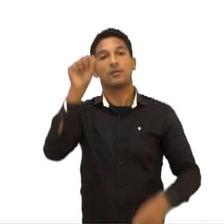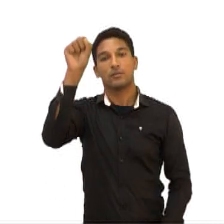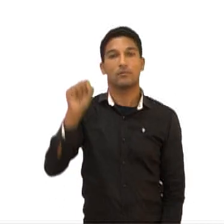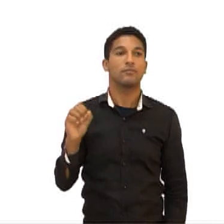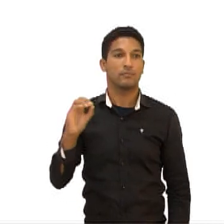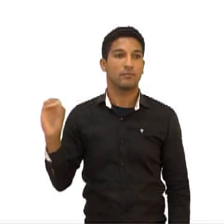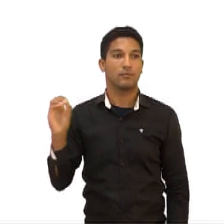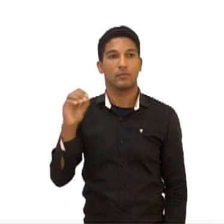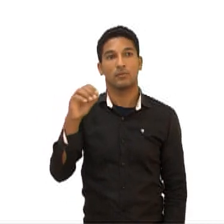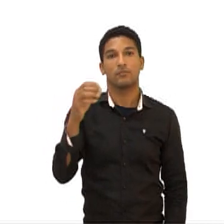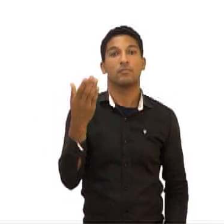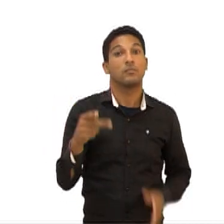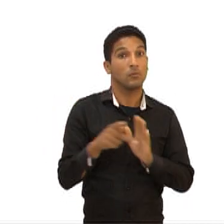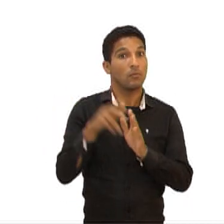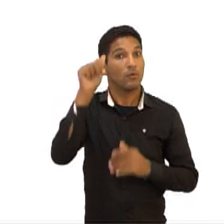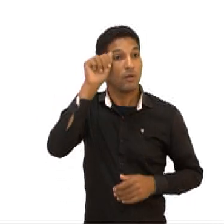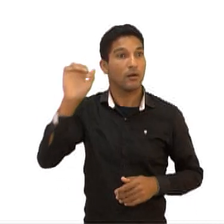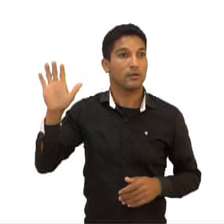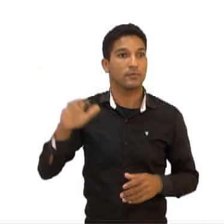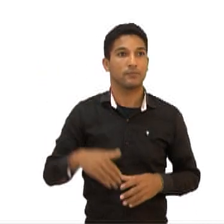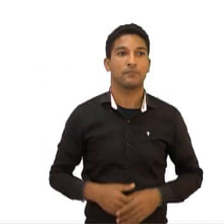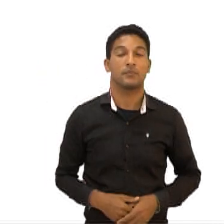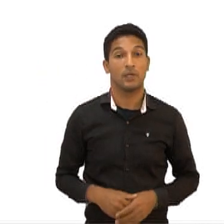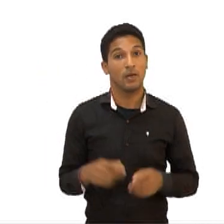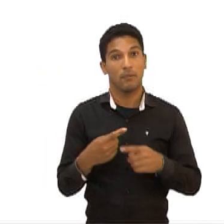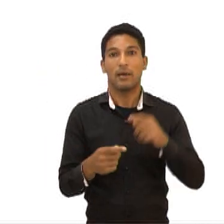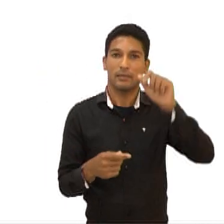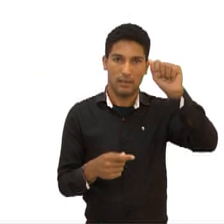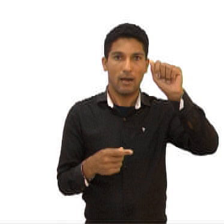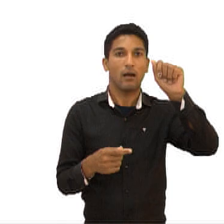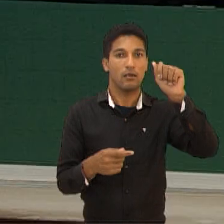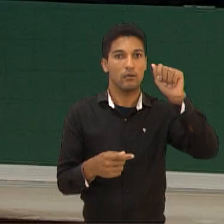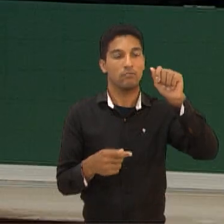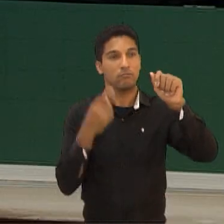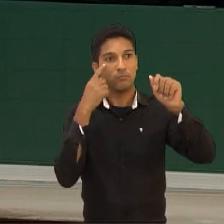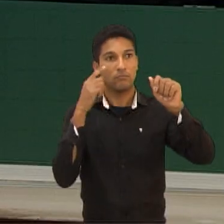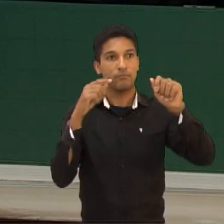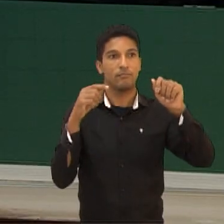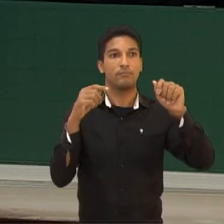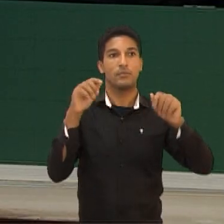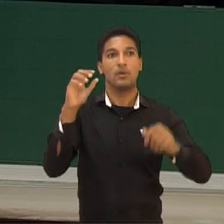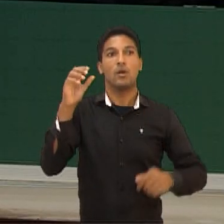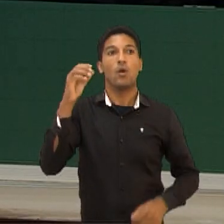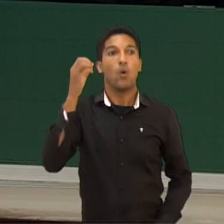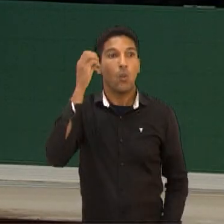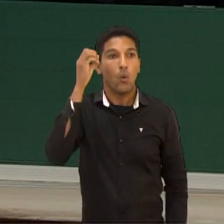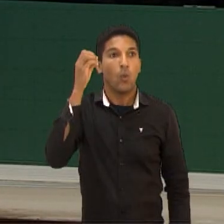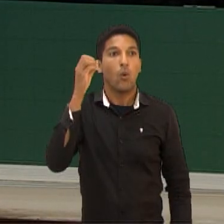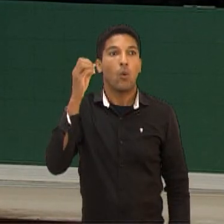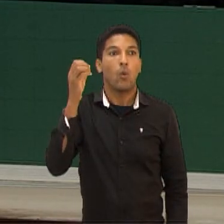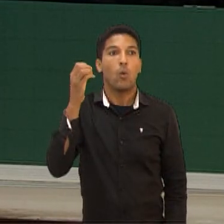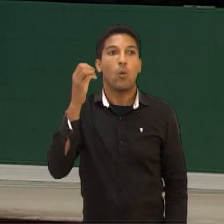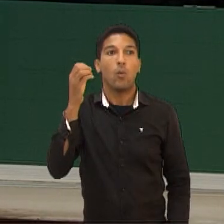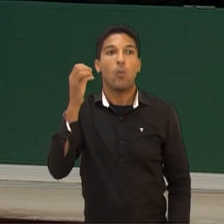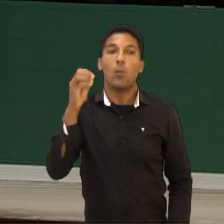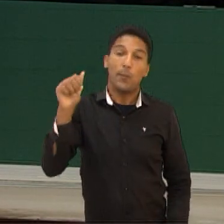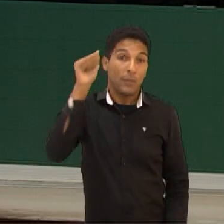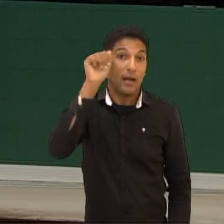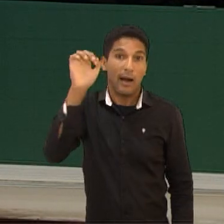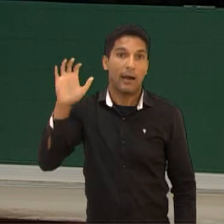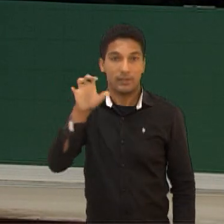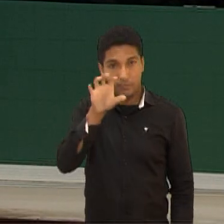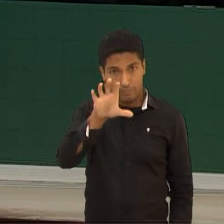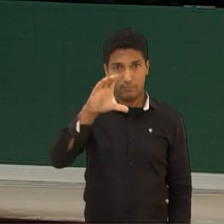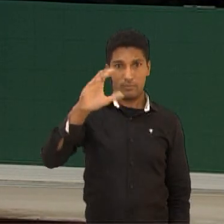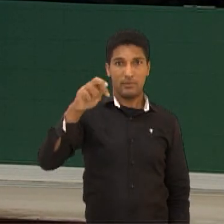Asiático. A Ásia Central e a Ásia Meridional também desenvolvem atividades agrícolas. Porém, nós vimos aí na nossa